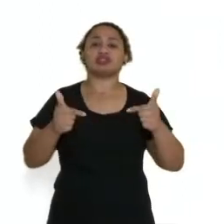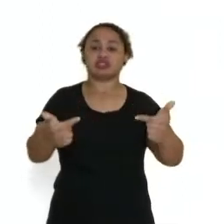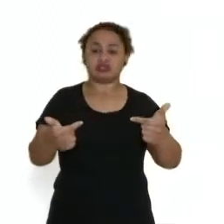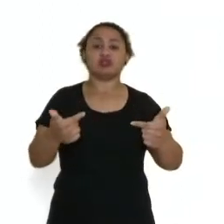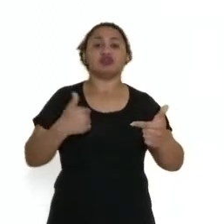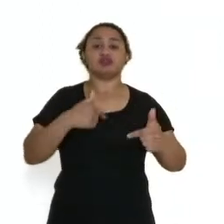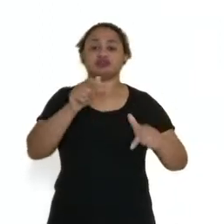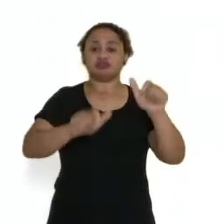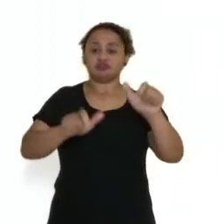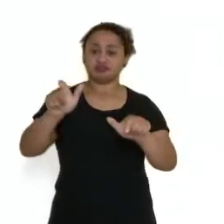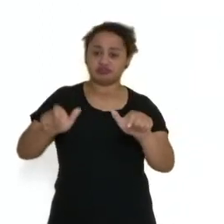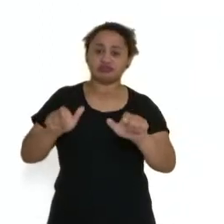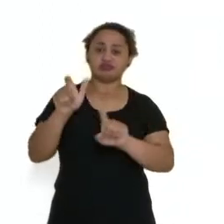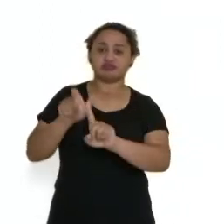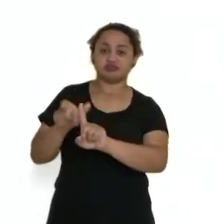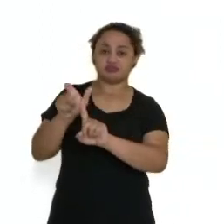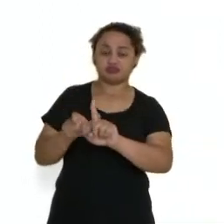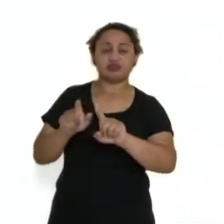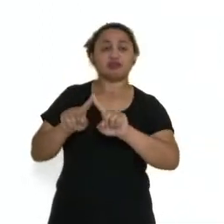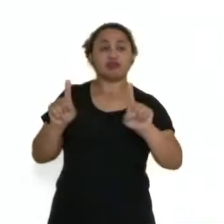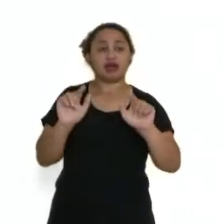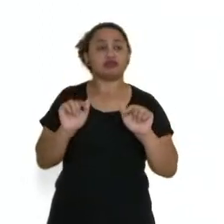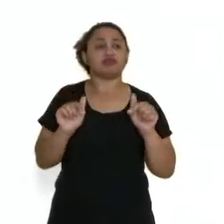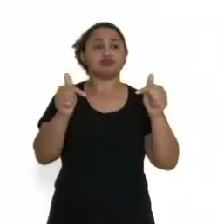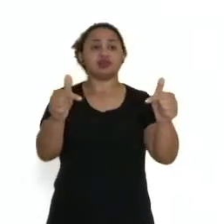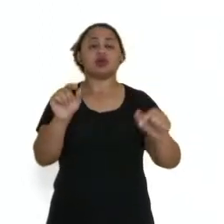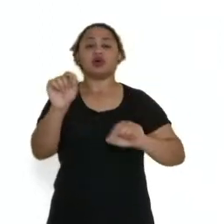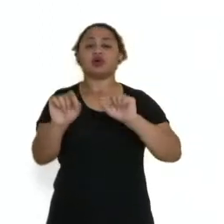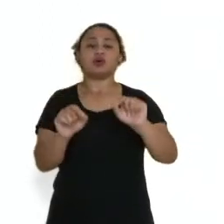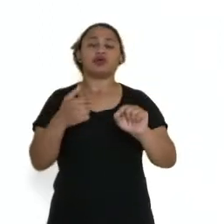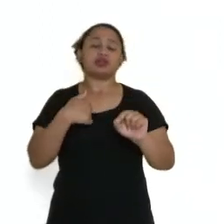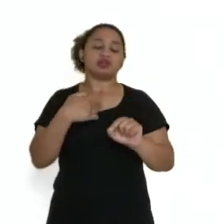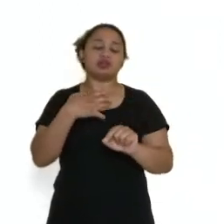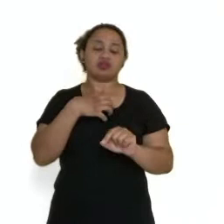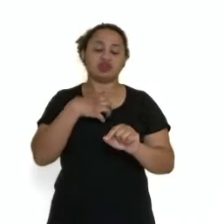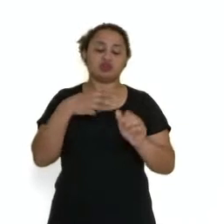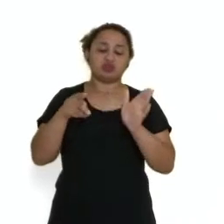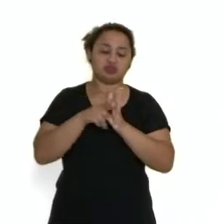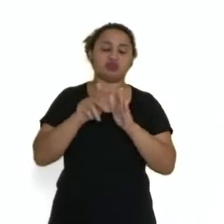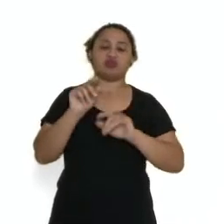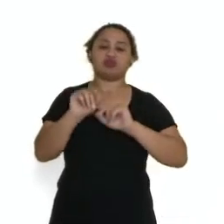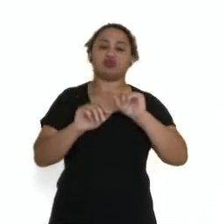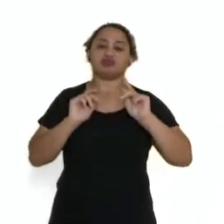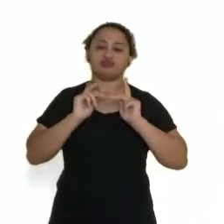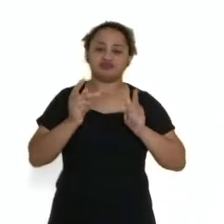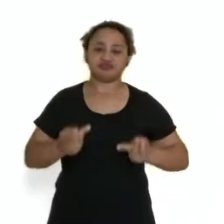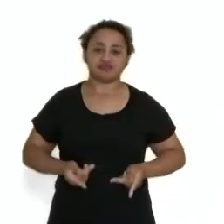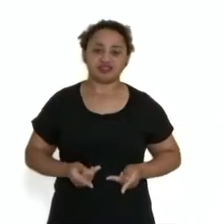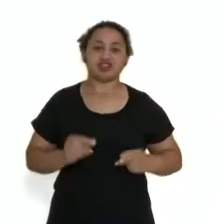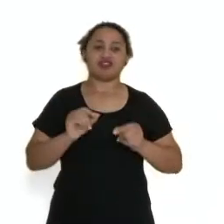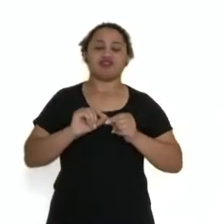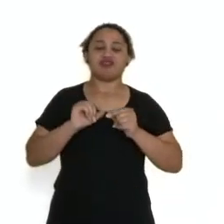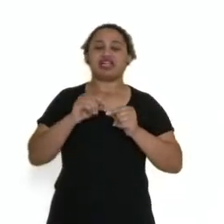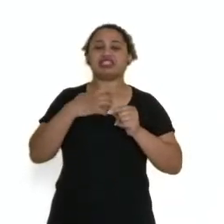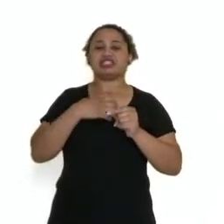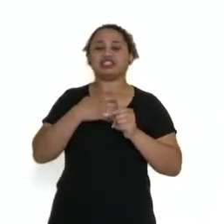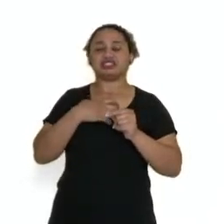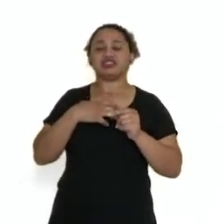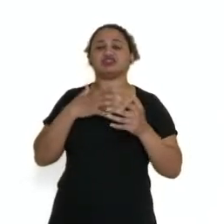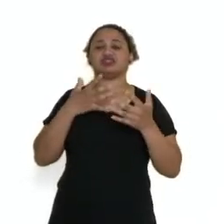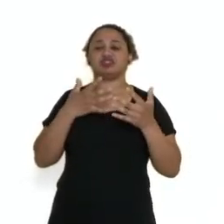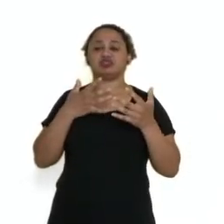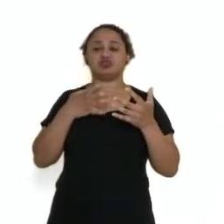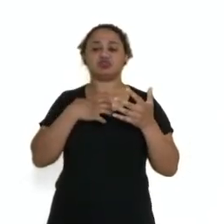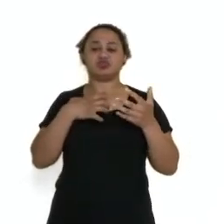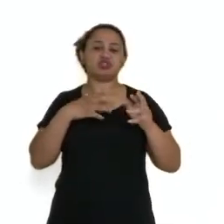personagens. Mas atitude sem um pingo de humanidade. O que nos leva a um humor diferente, que